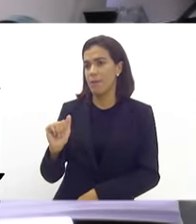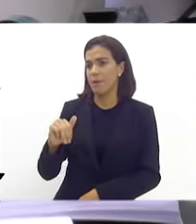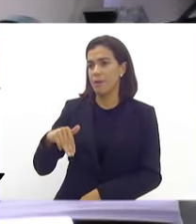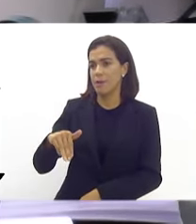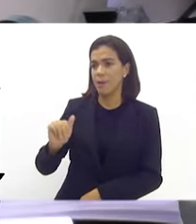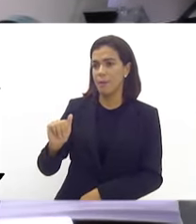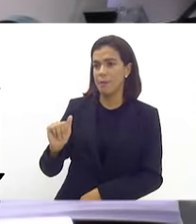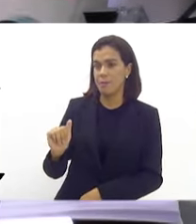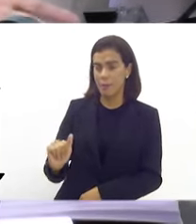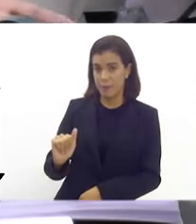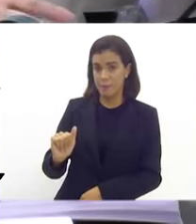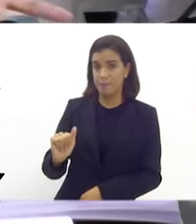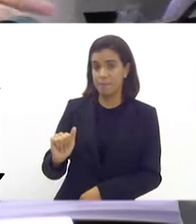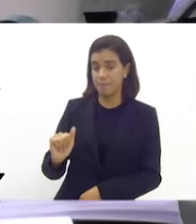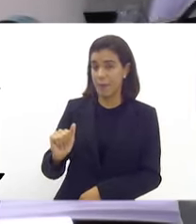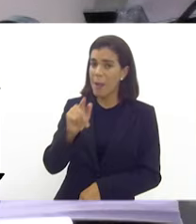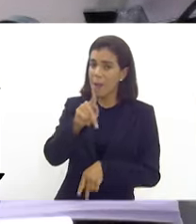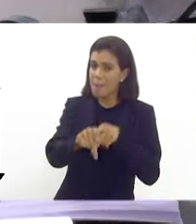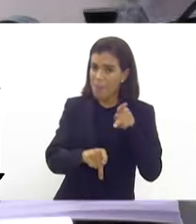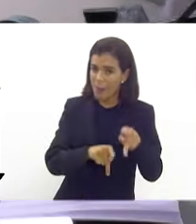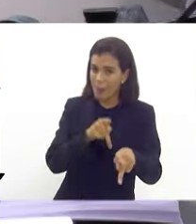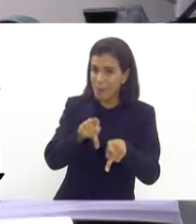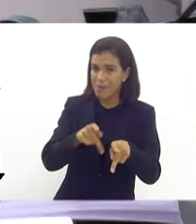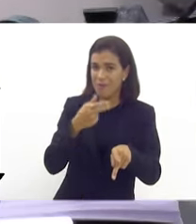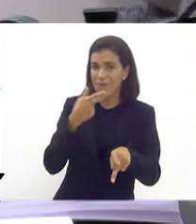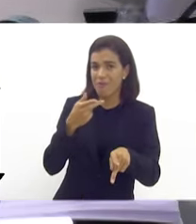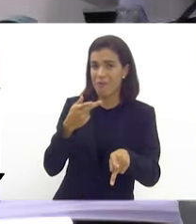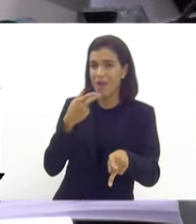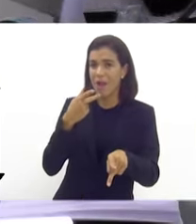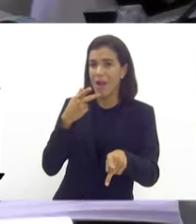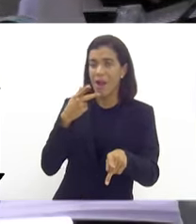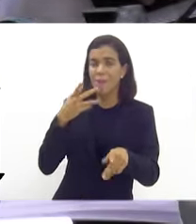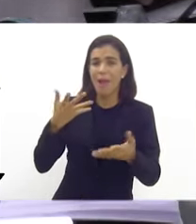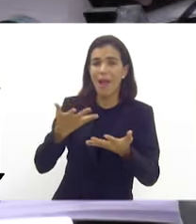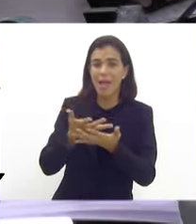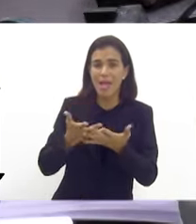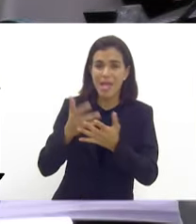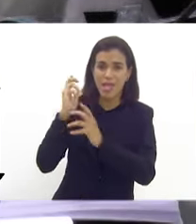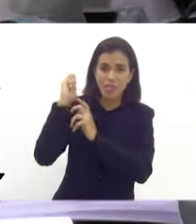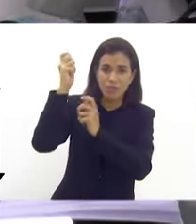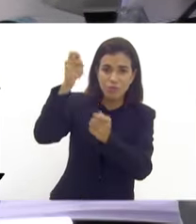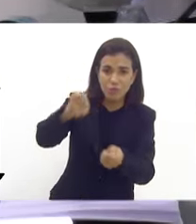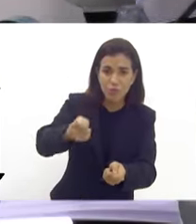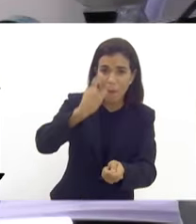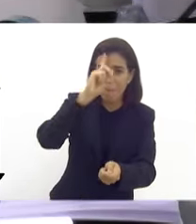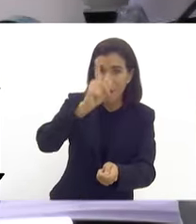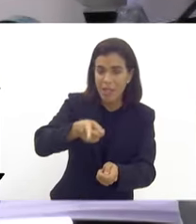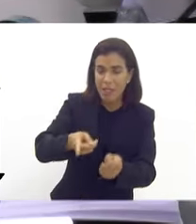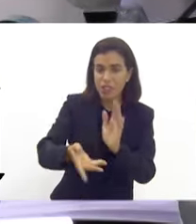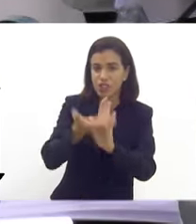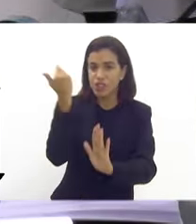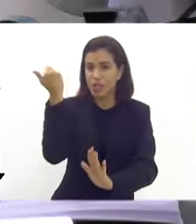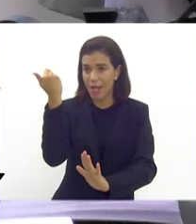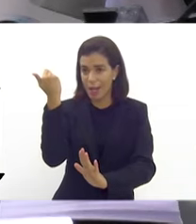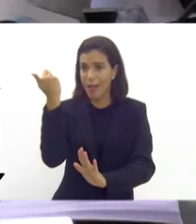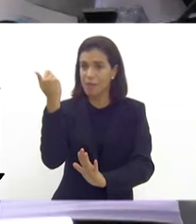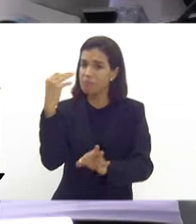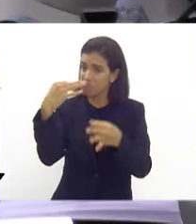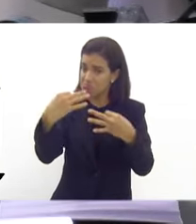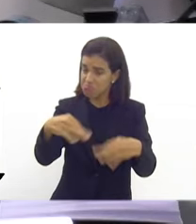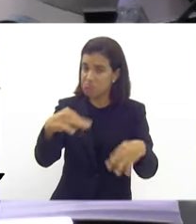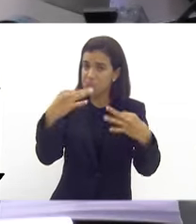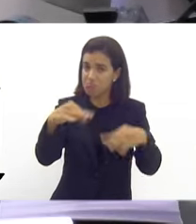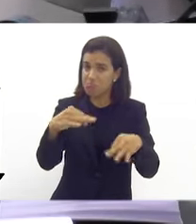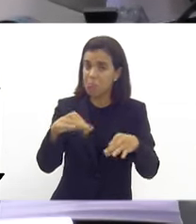eh como a população mesmo fala para tirar a rede do pescador lá eu acho que quando tá na defesa da sardinha tem que apreender mesmo a